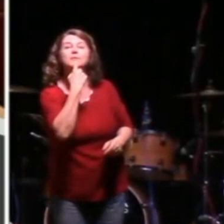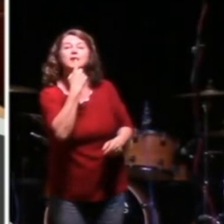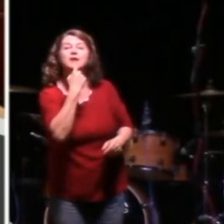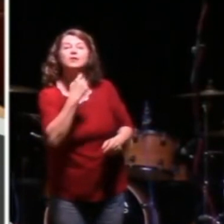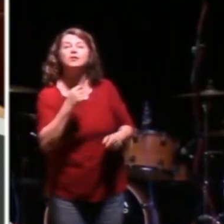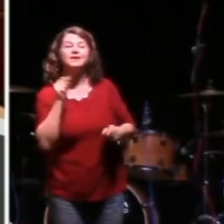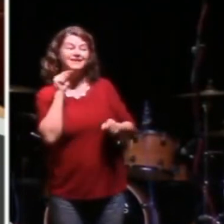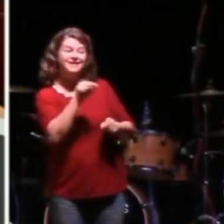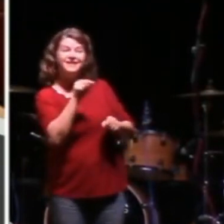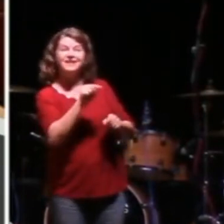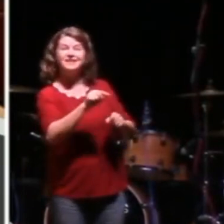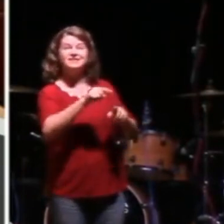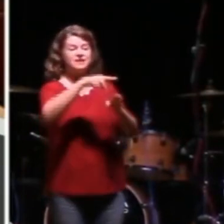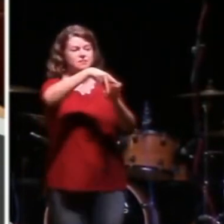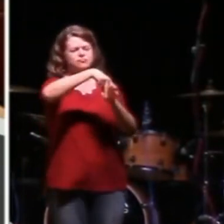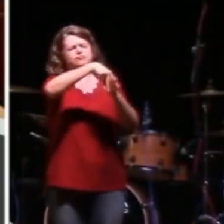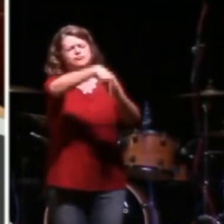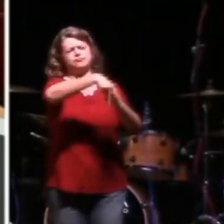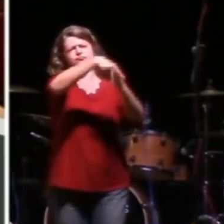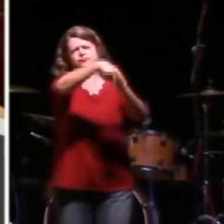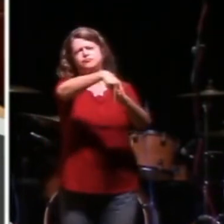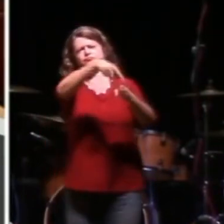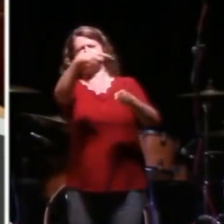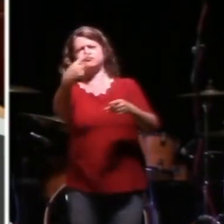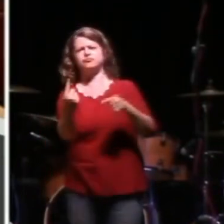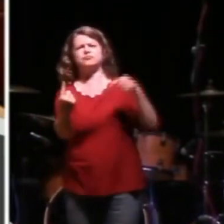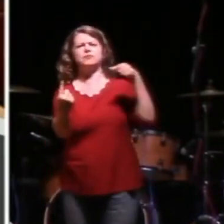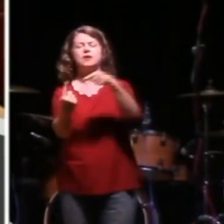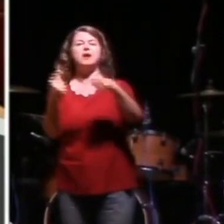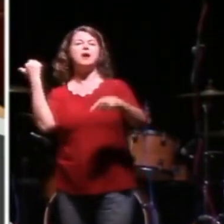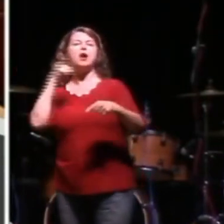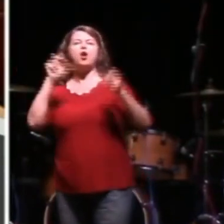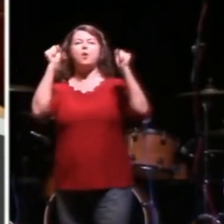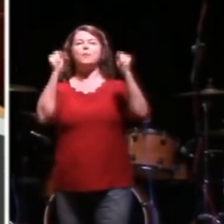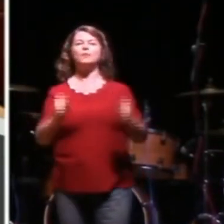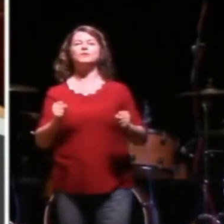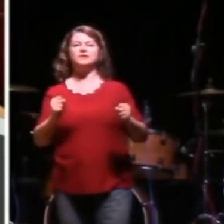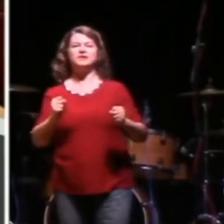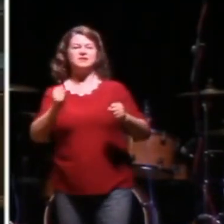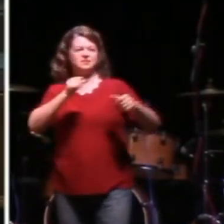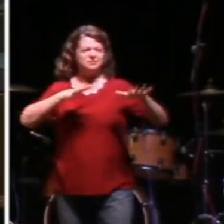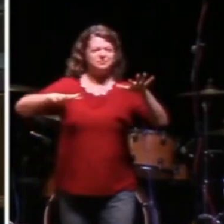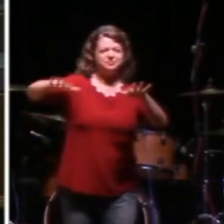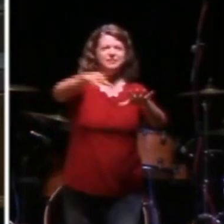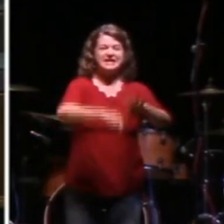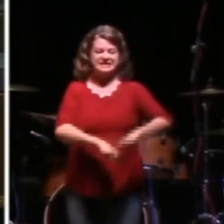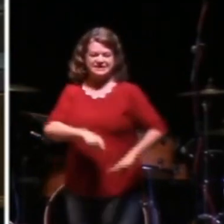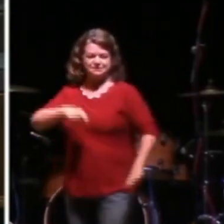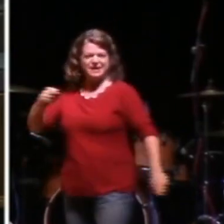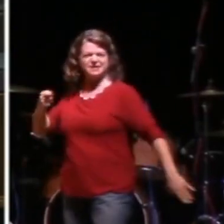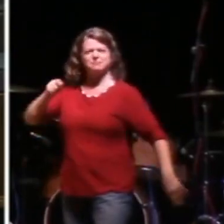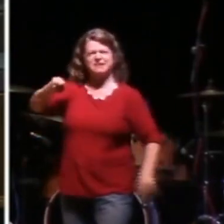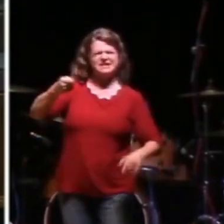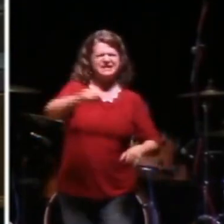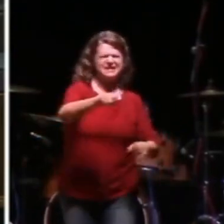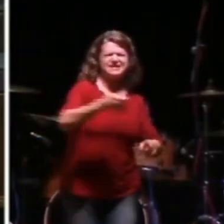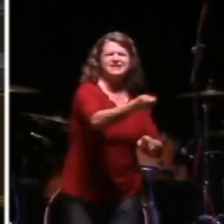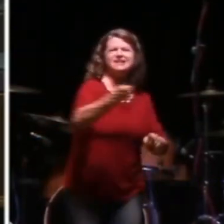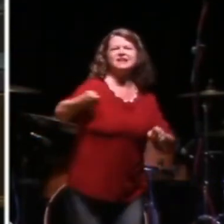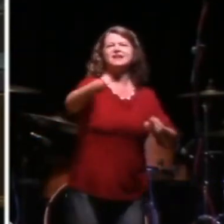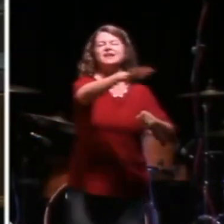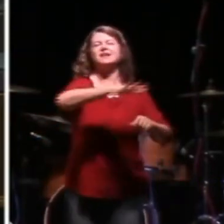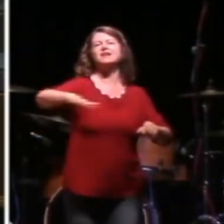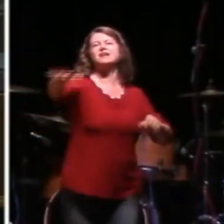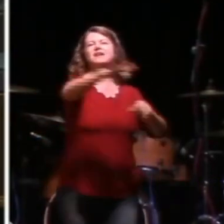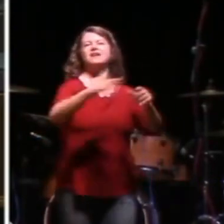terra e fazer com que os homens se matassem uns aos outros é uma grande espada o segundo selo anuncia